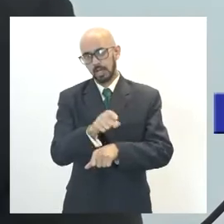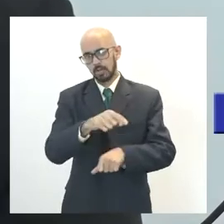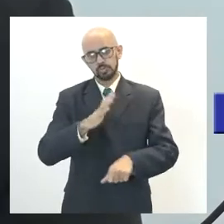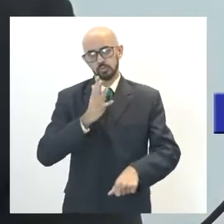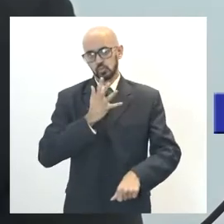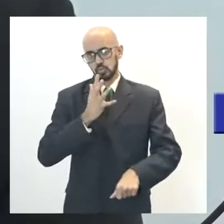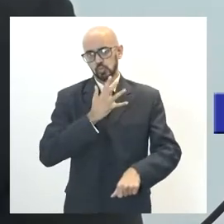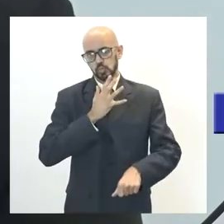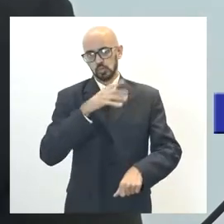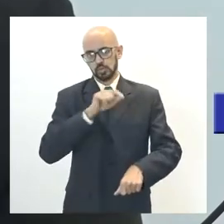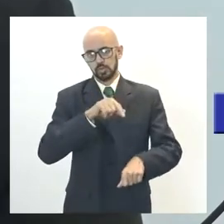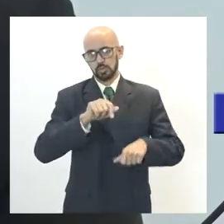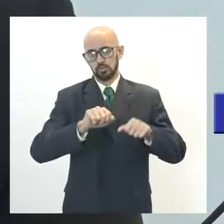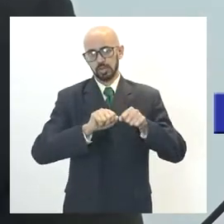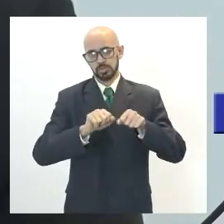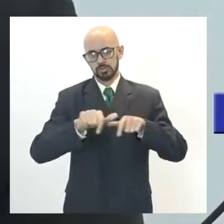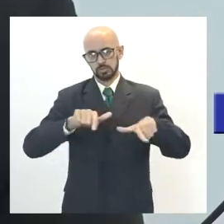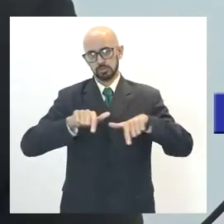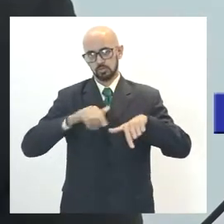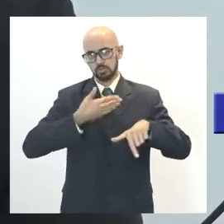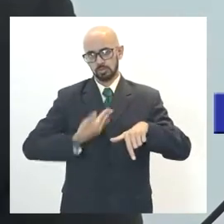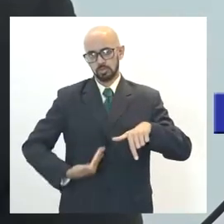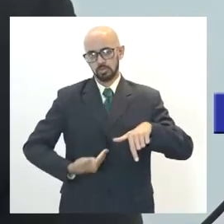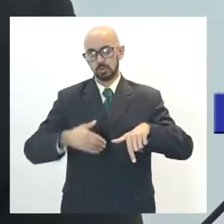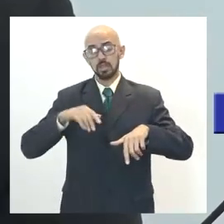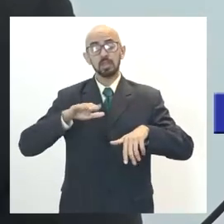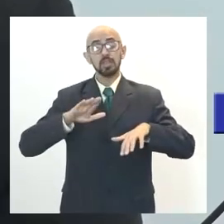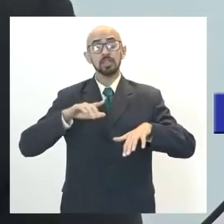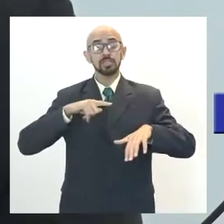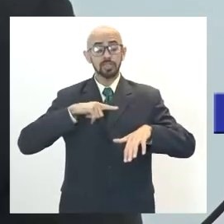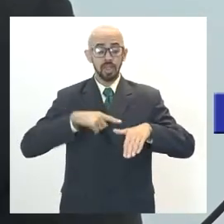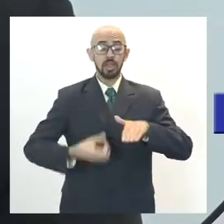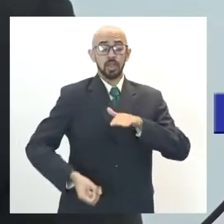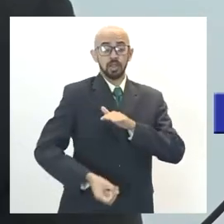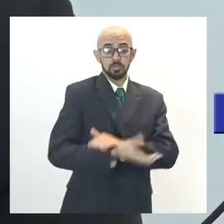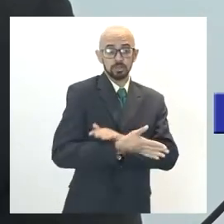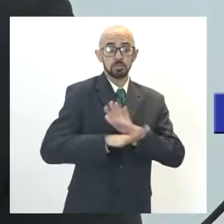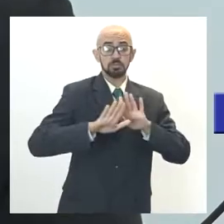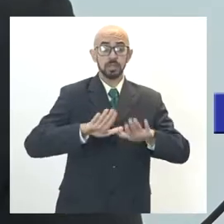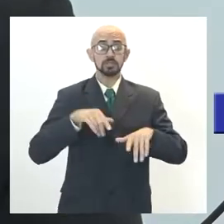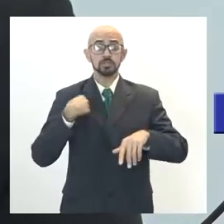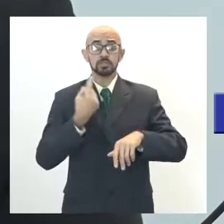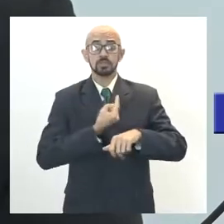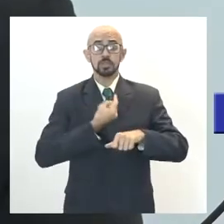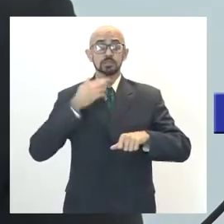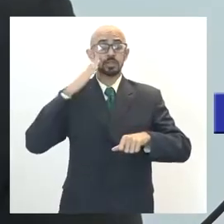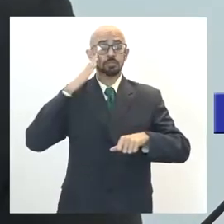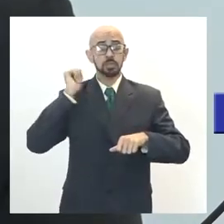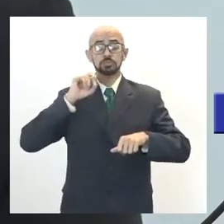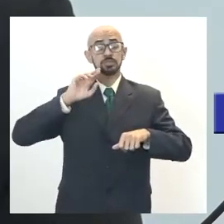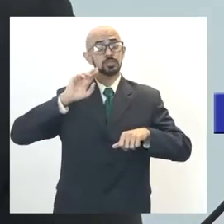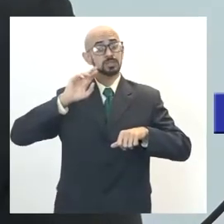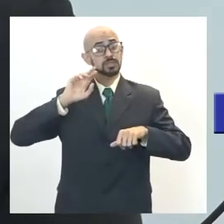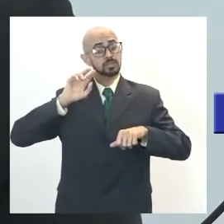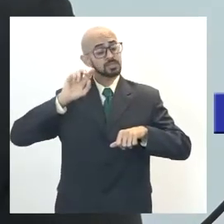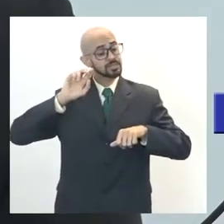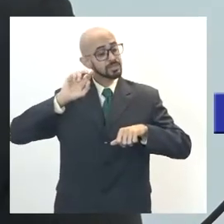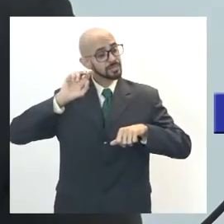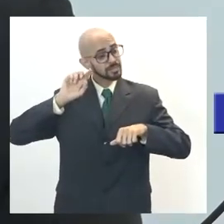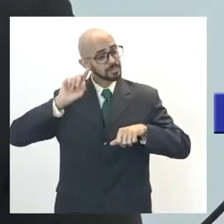colocado existem alguns vinhos sim mas isso é a gente sabe que é exceção da exceção então